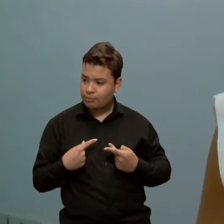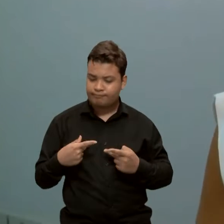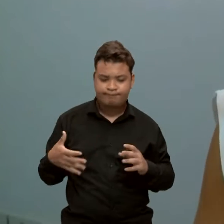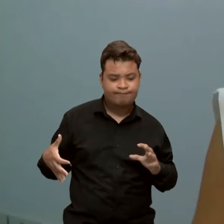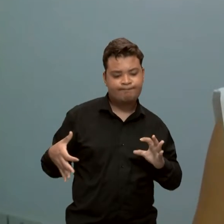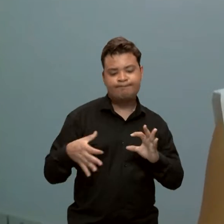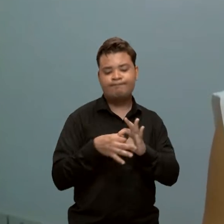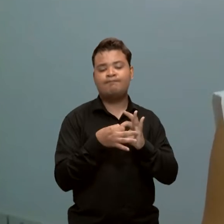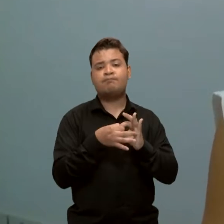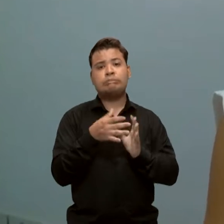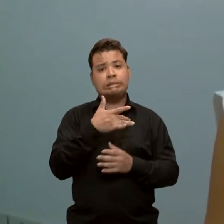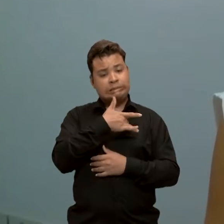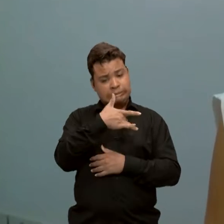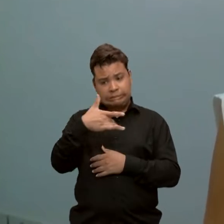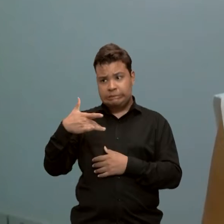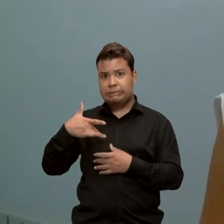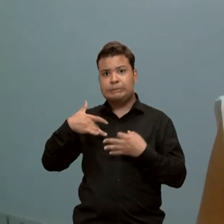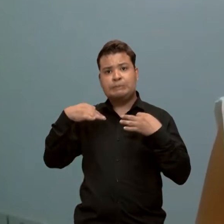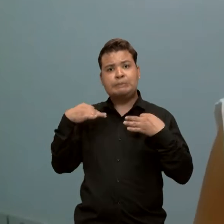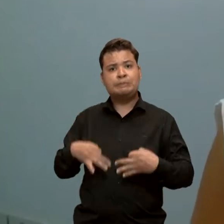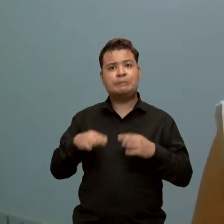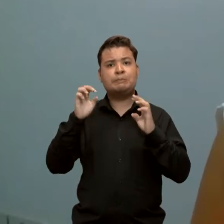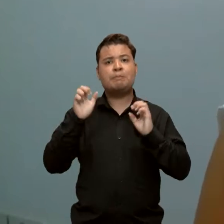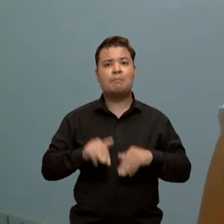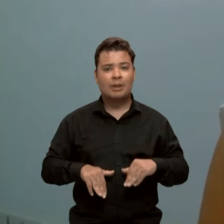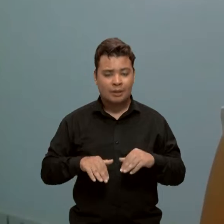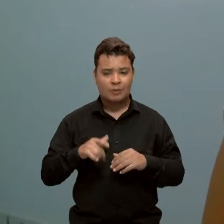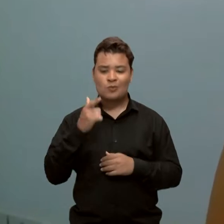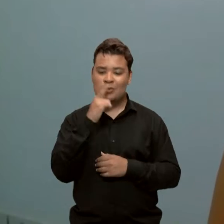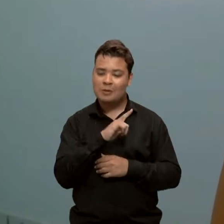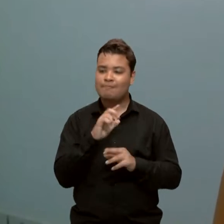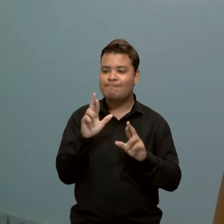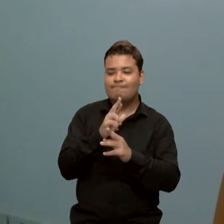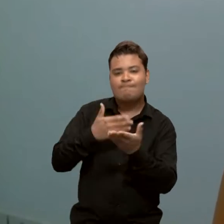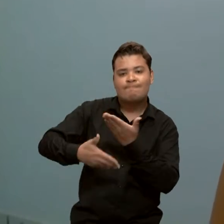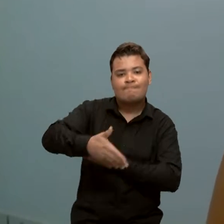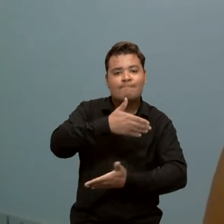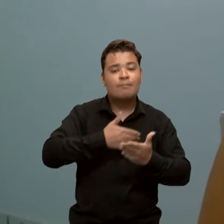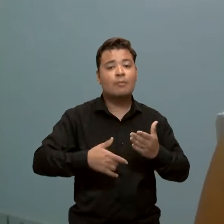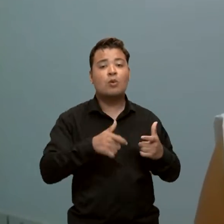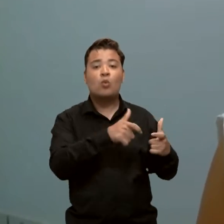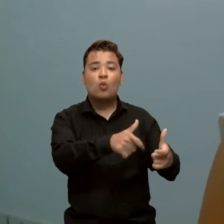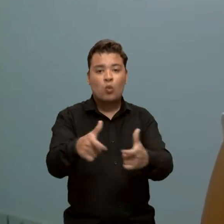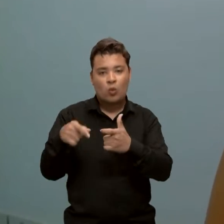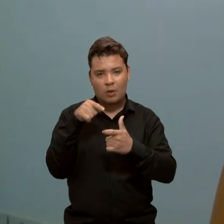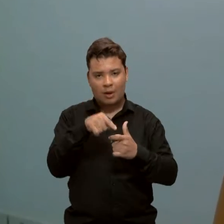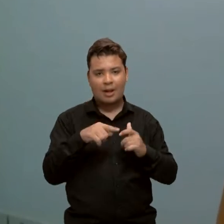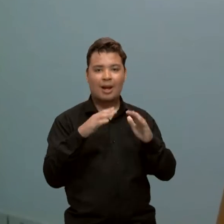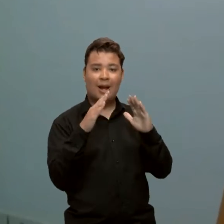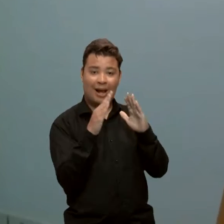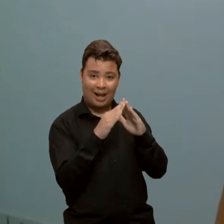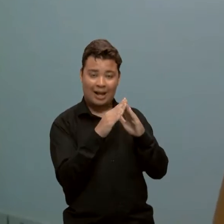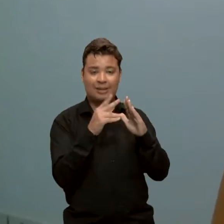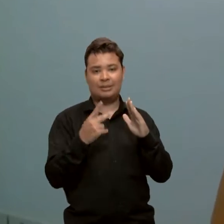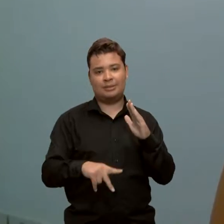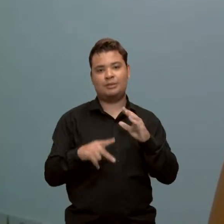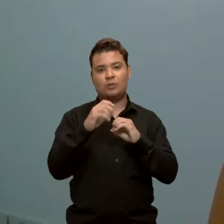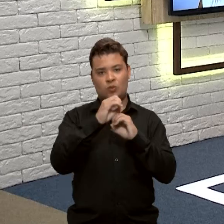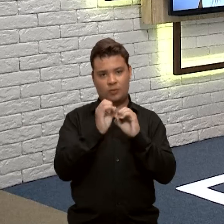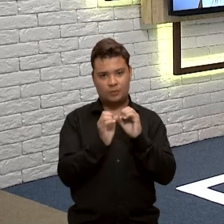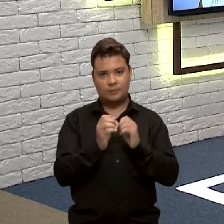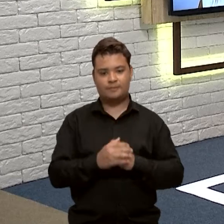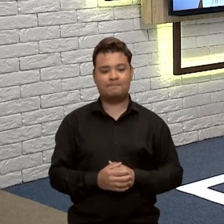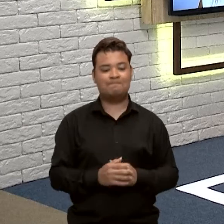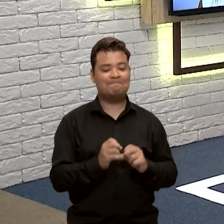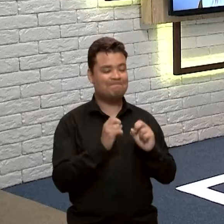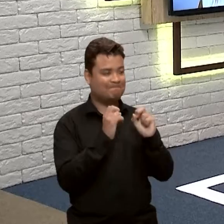mais saudável nessa relação aí sociável nas casas da UFG. Ok. Vou